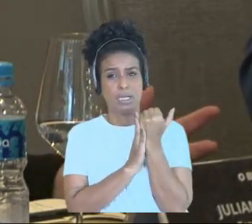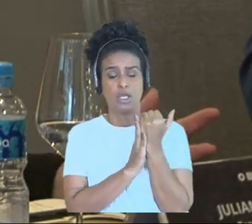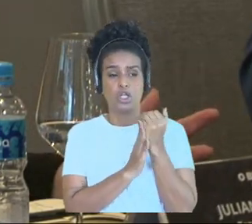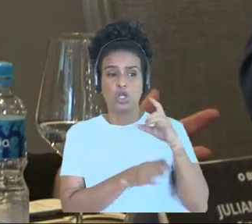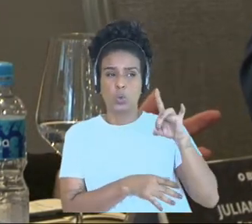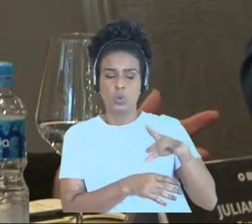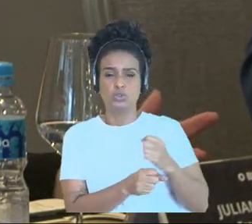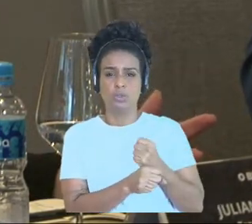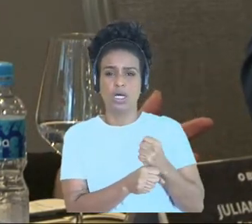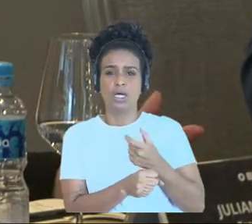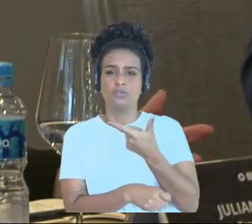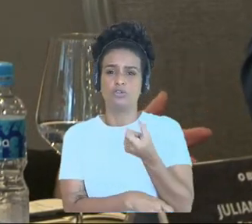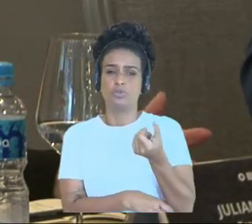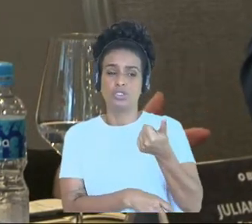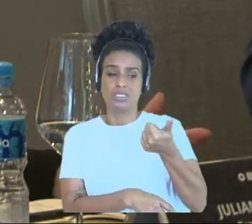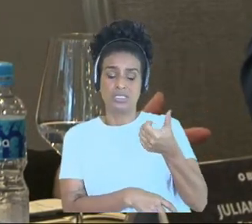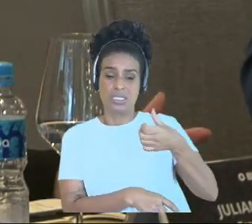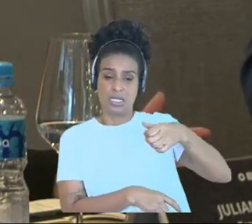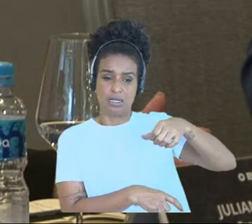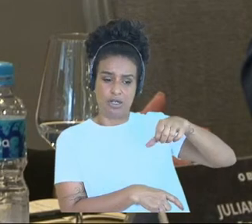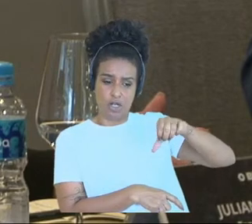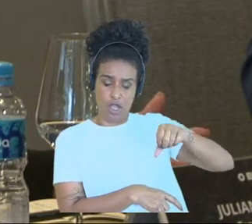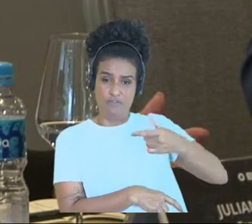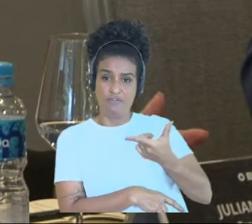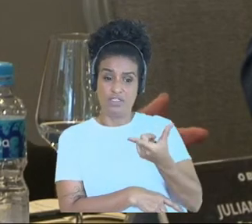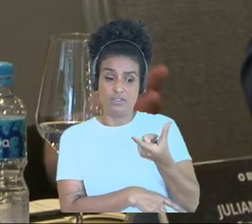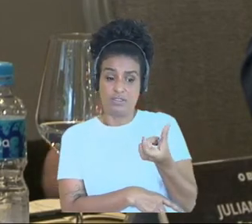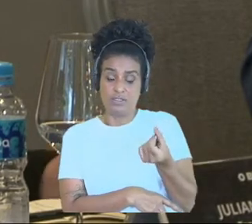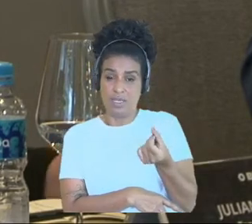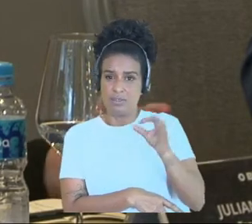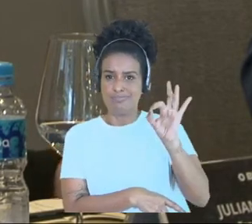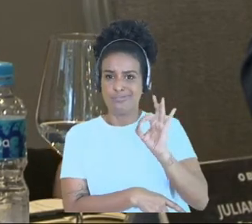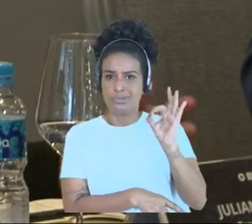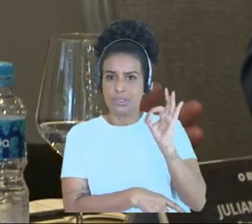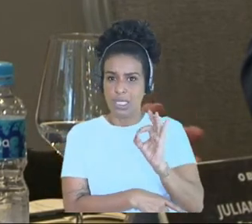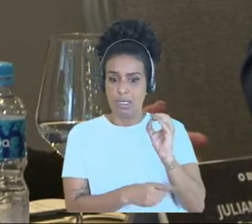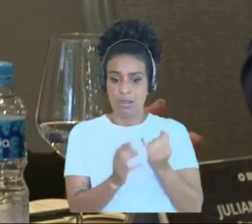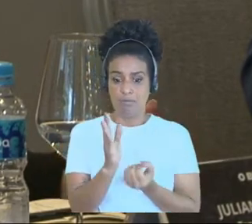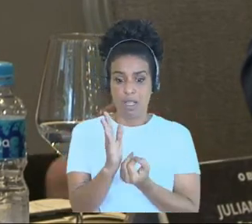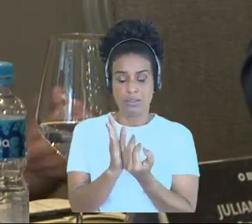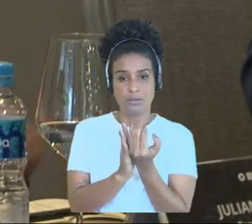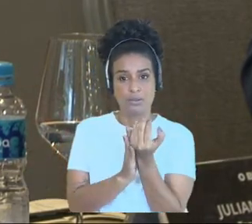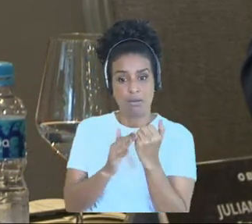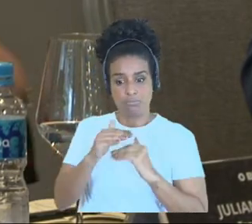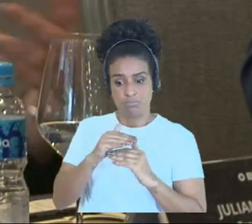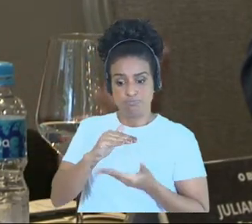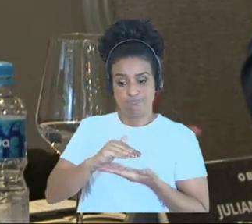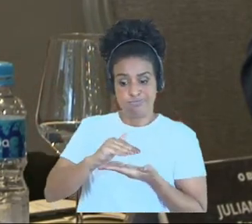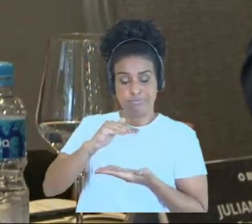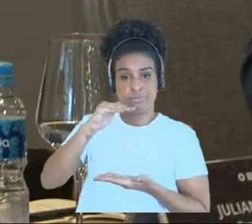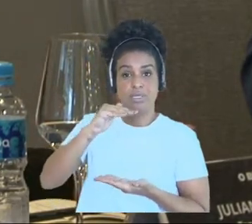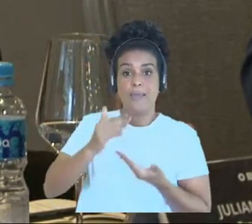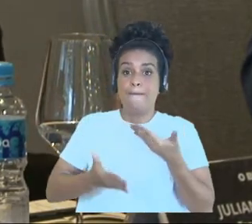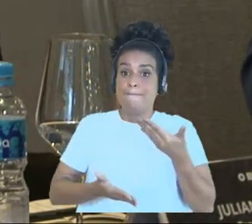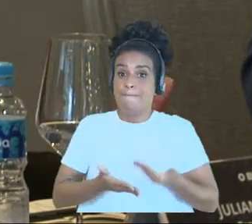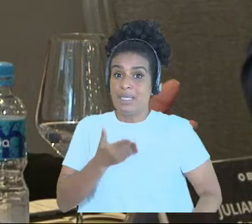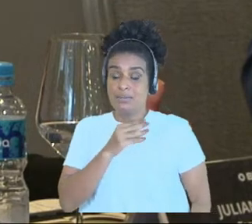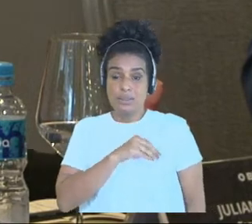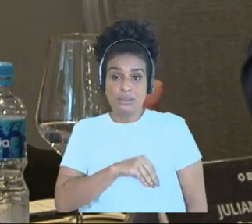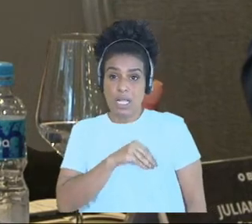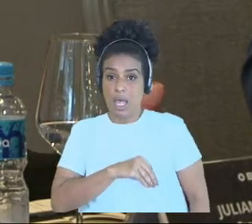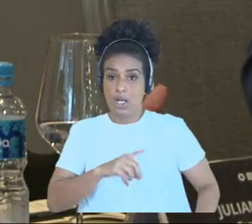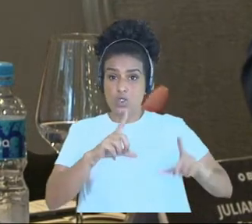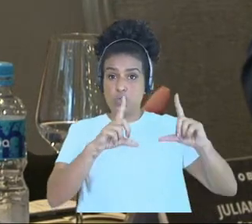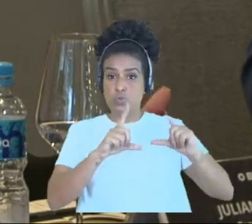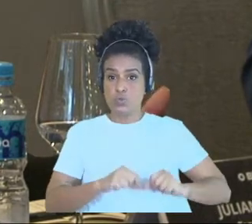que foi em 2019, a gente tem 26% de inflação acumulada. Isso é perda real do salário. Então, é bastante compreensível a